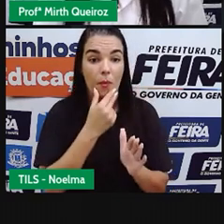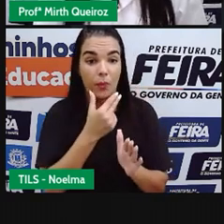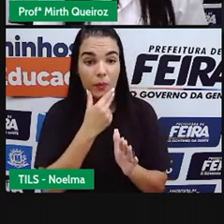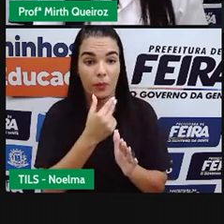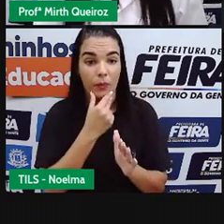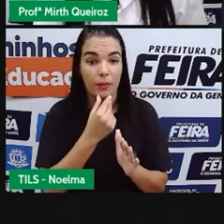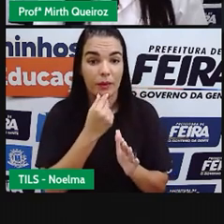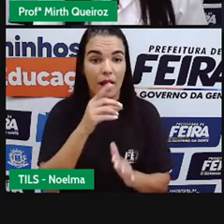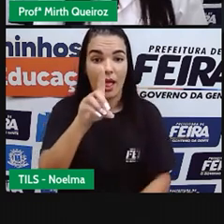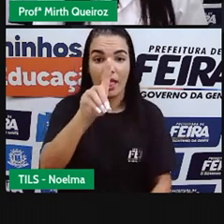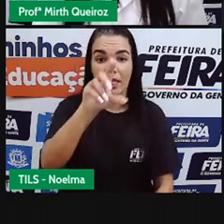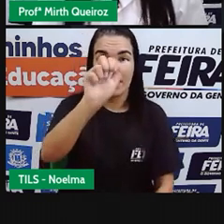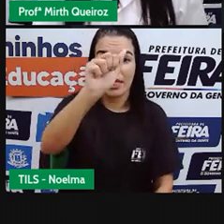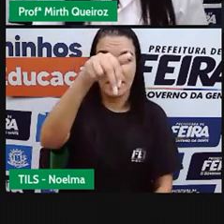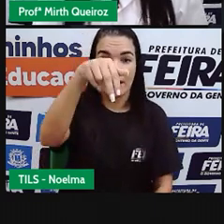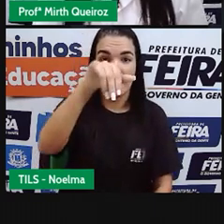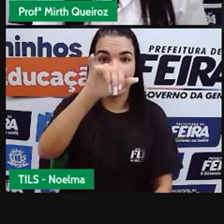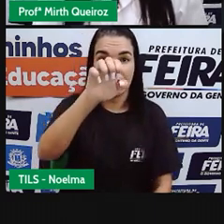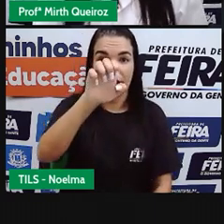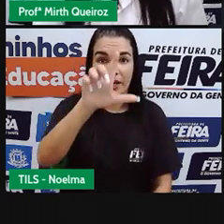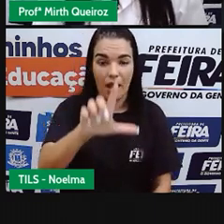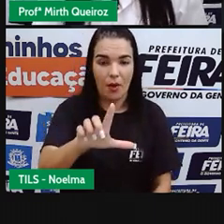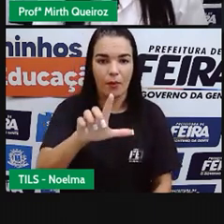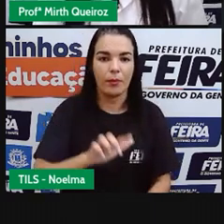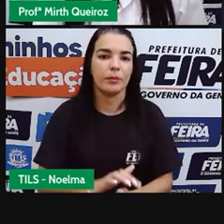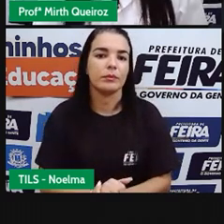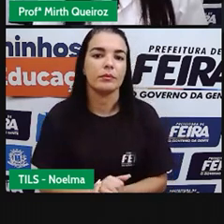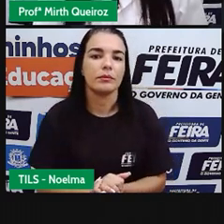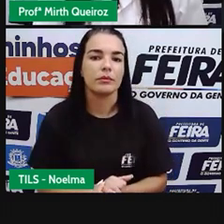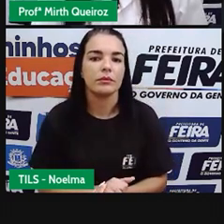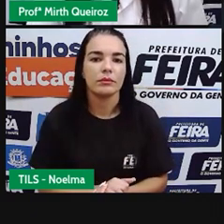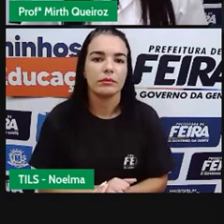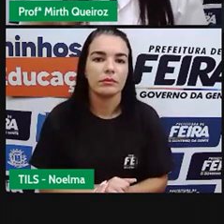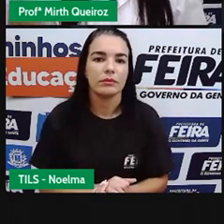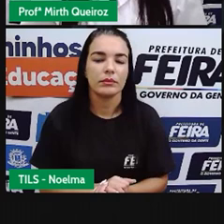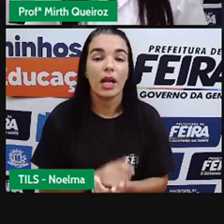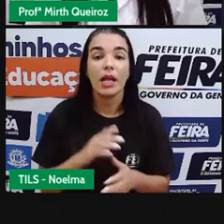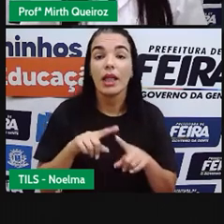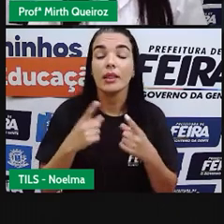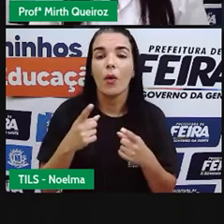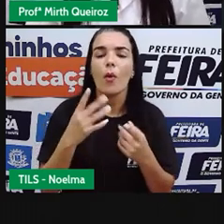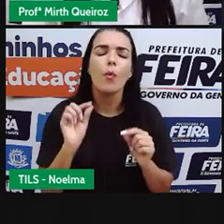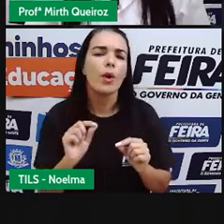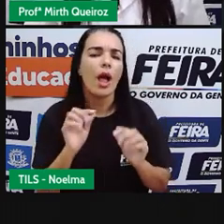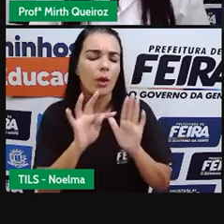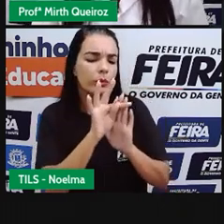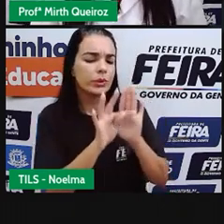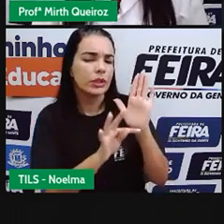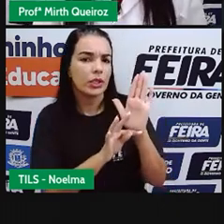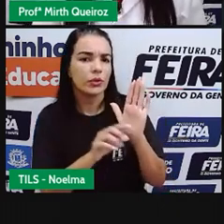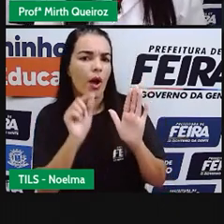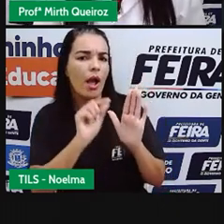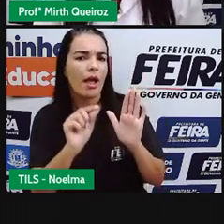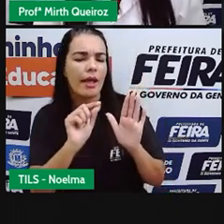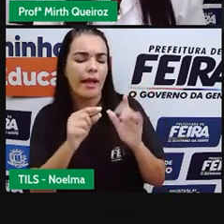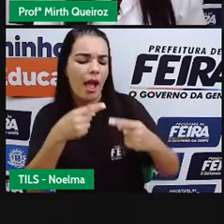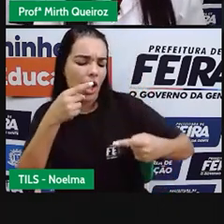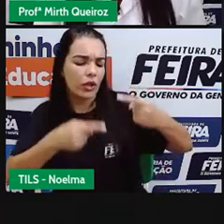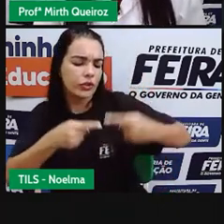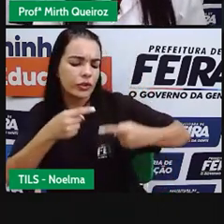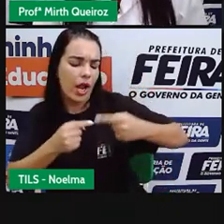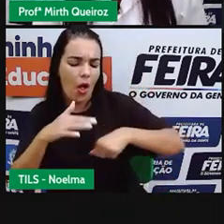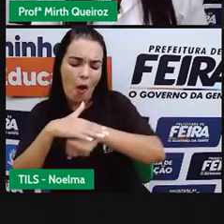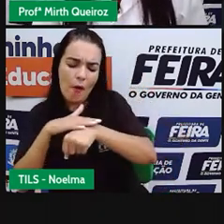de Daniel Mundurucu, certo? Sobre o texto. Quem é que está dialogando aí no